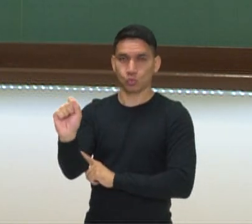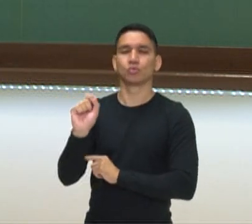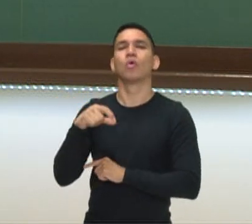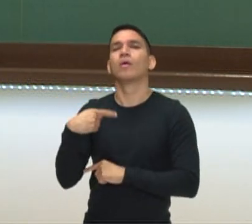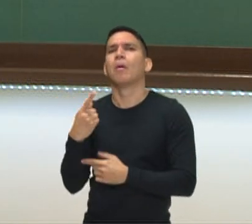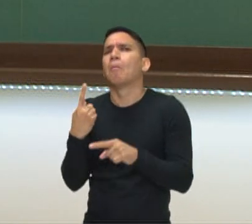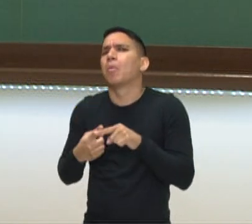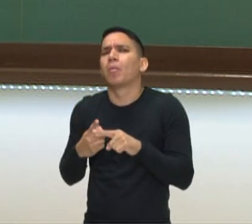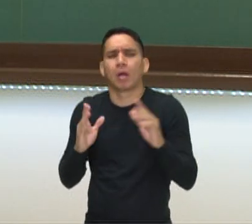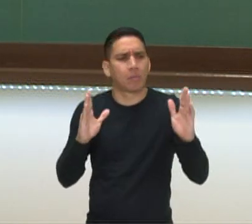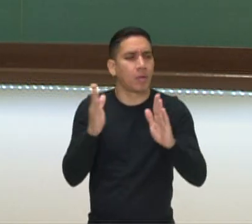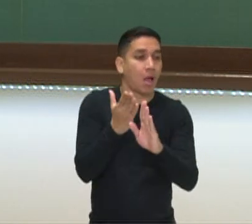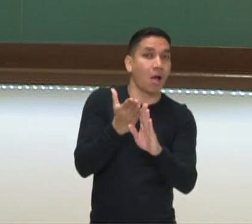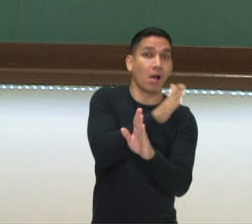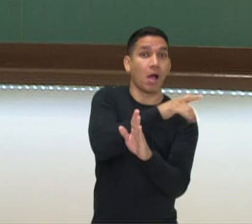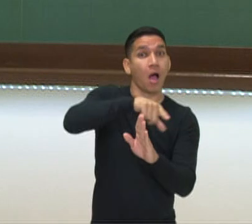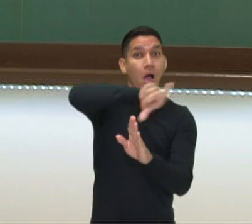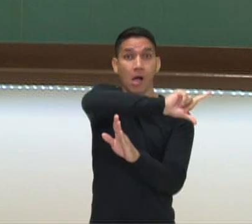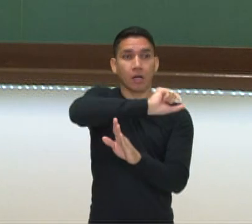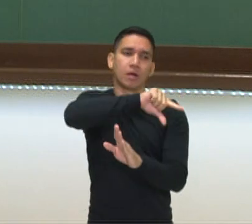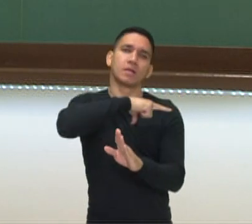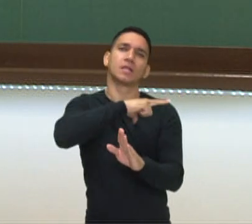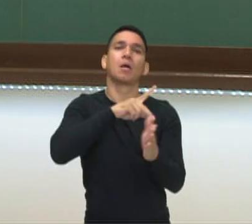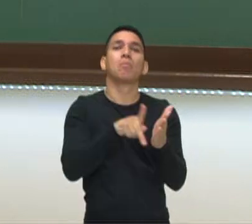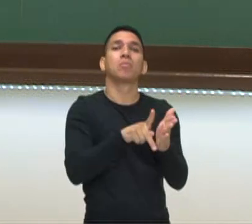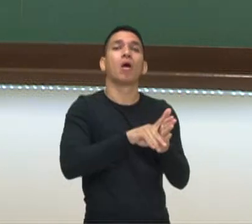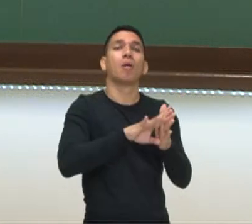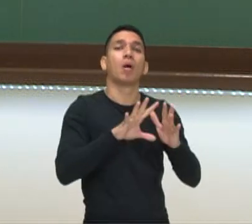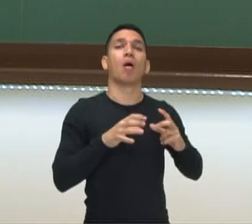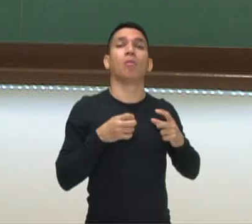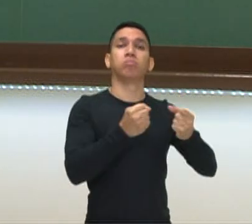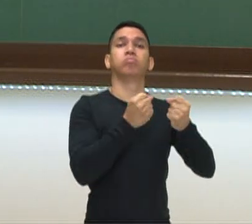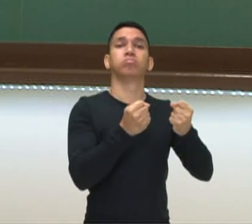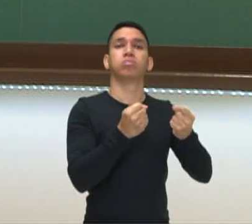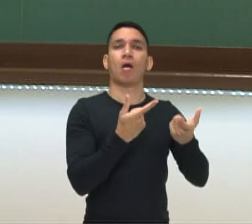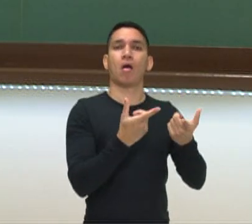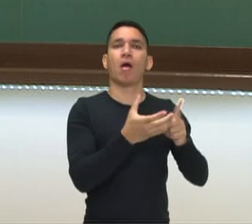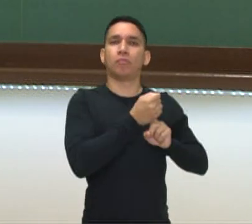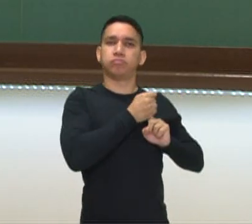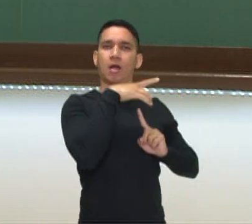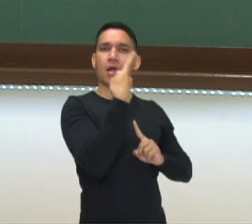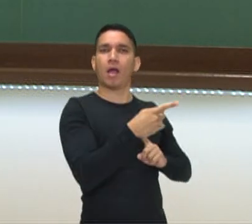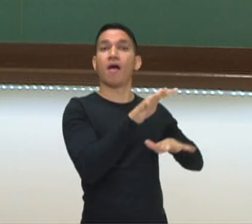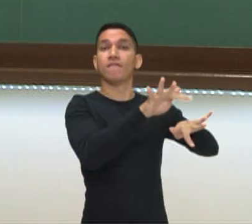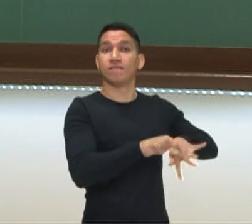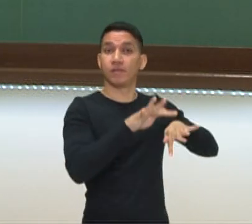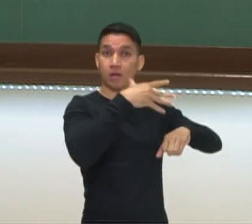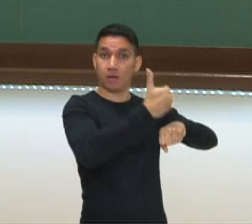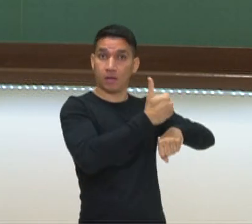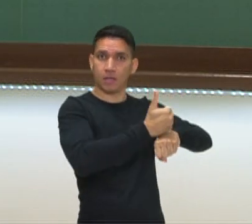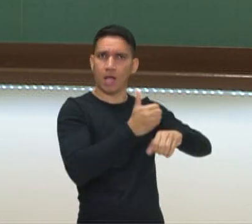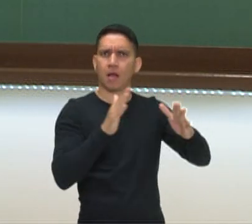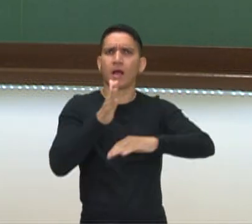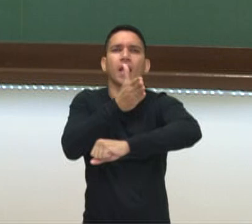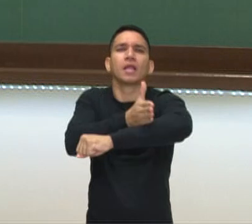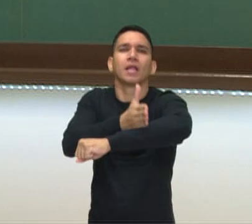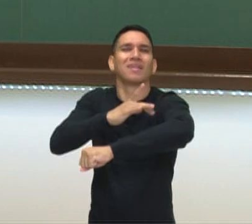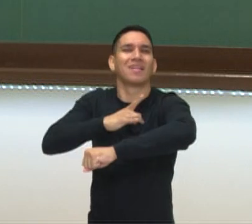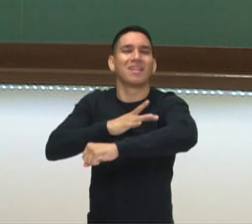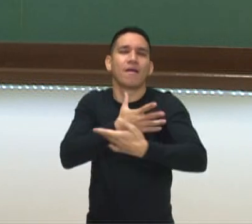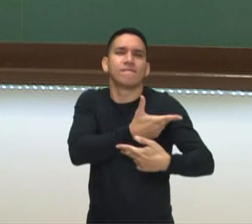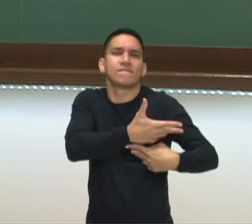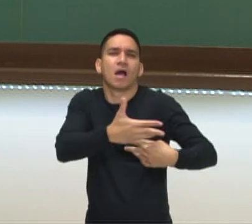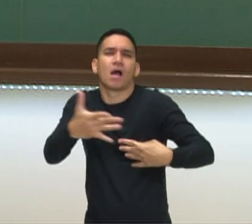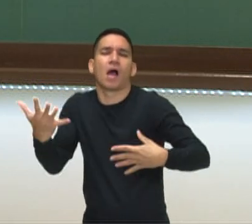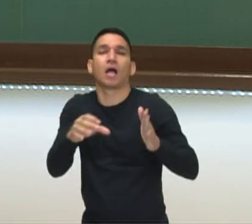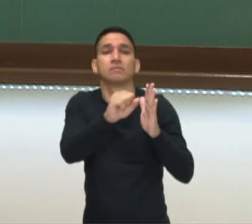XV, então, nós tínhamos o poder dos senhores feudais, né? Nós tivemos aí na Idade Média vários séculos onde